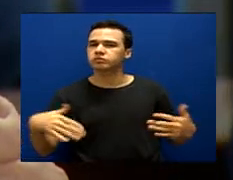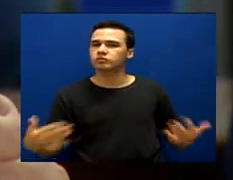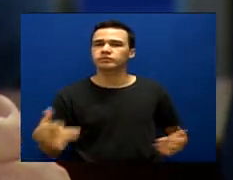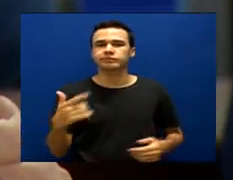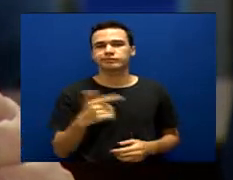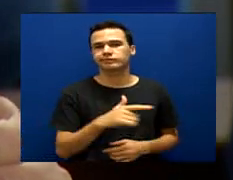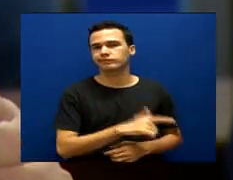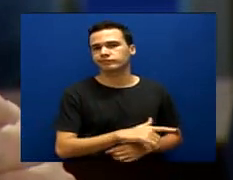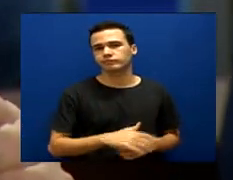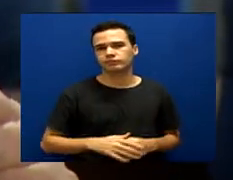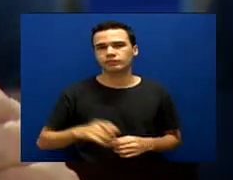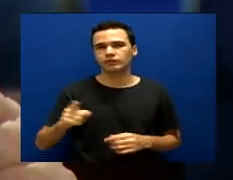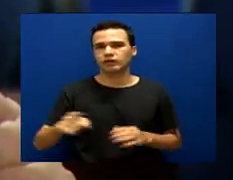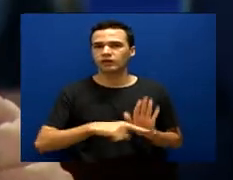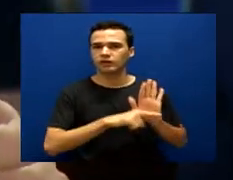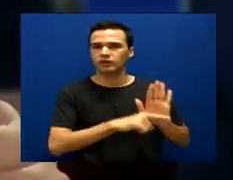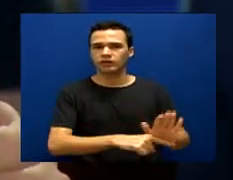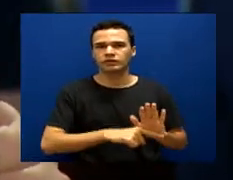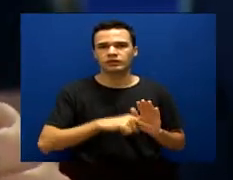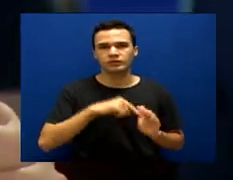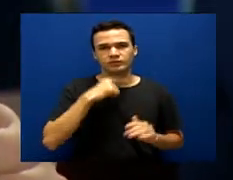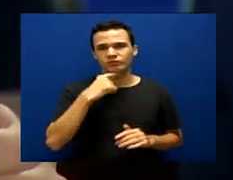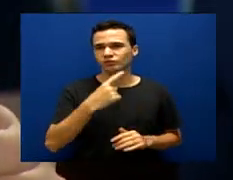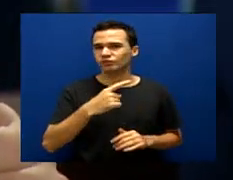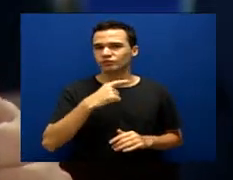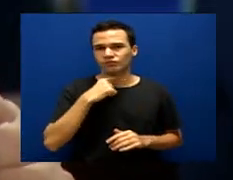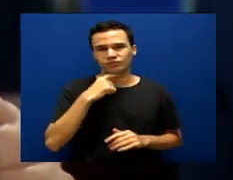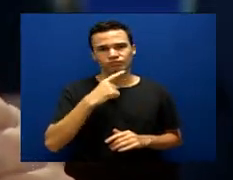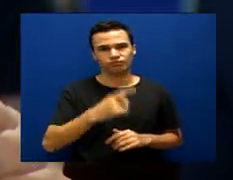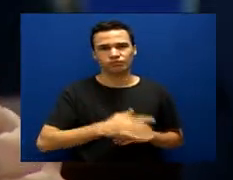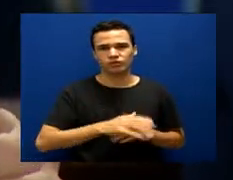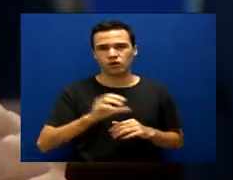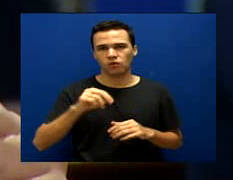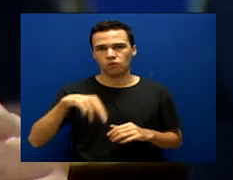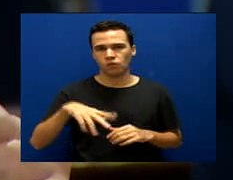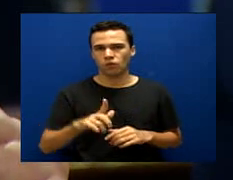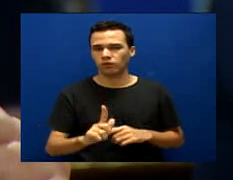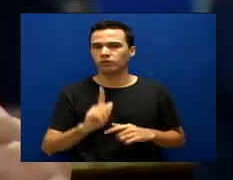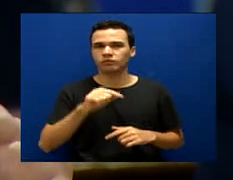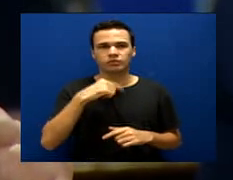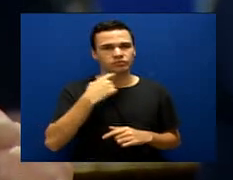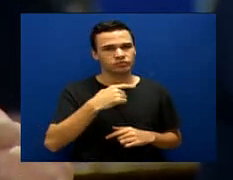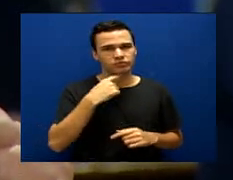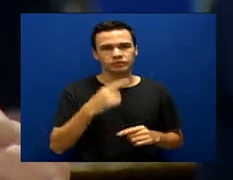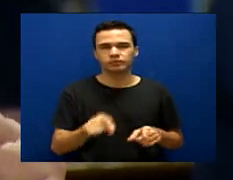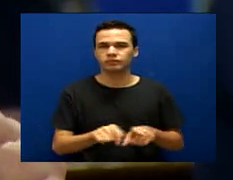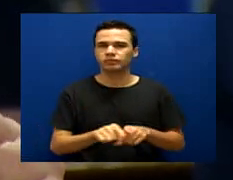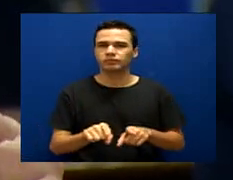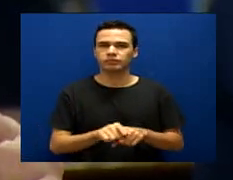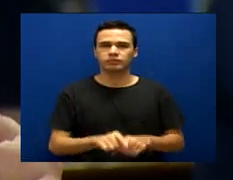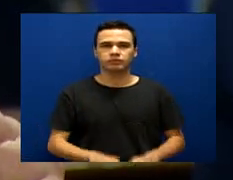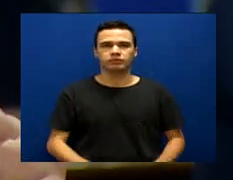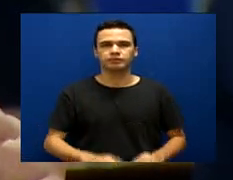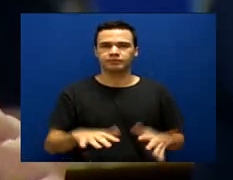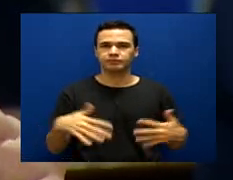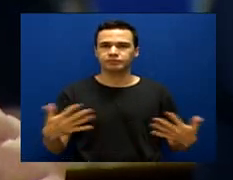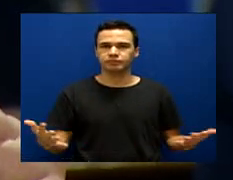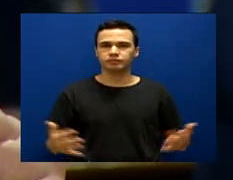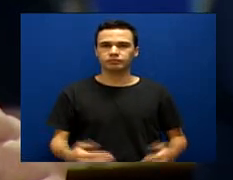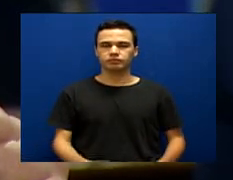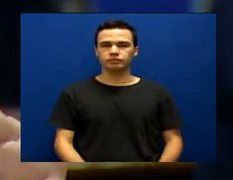bolso. Os protetores não têm mais como atuar, as ONGs não têm mais como atuar, entendeu?